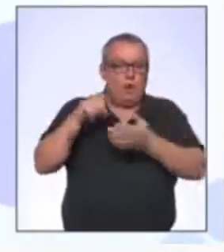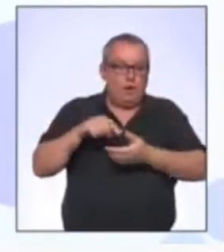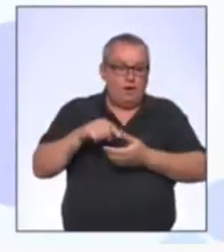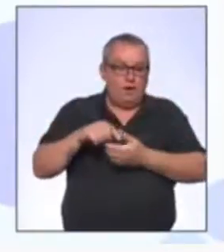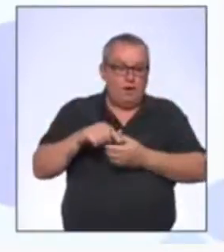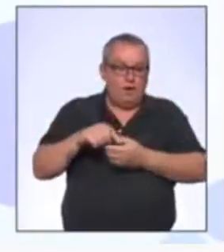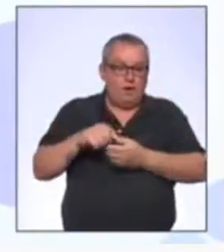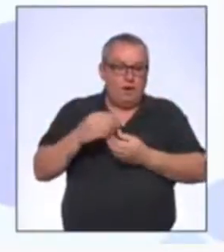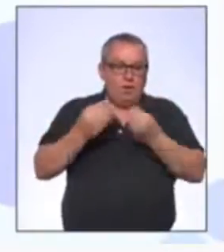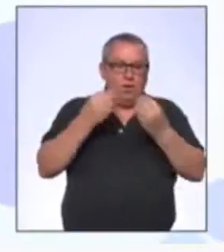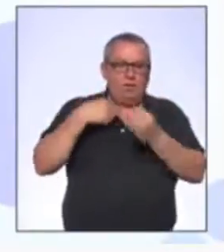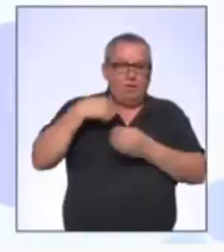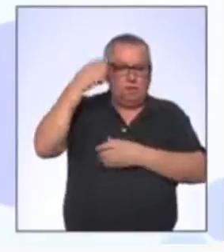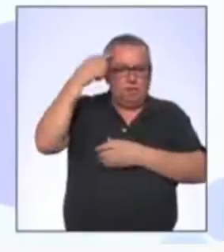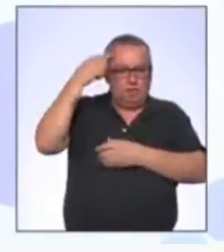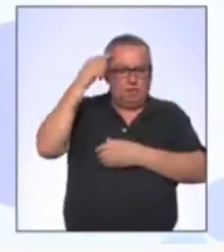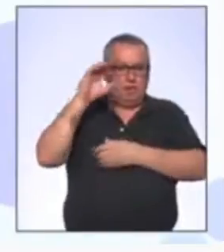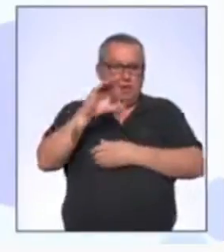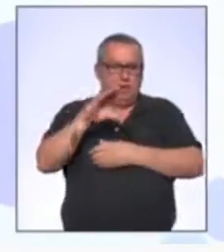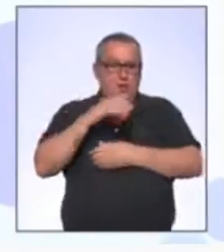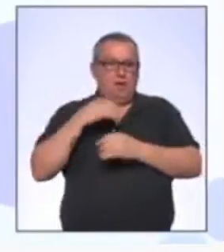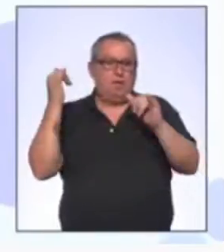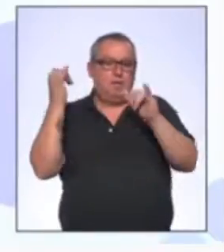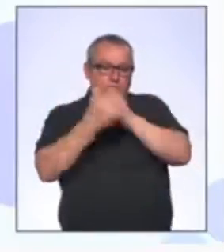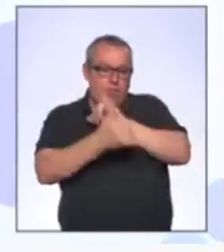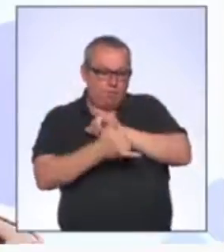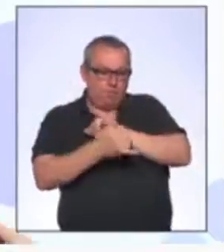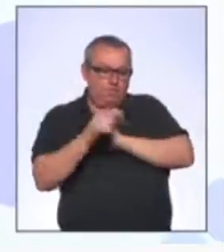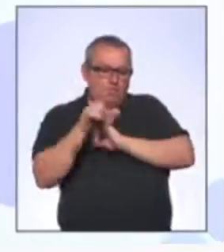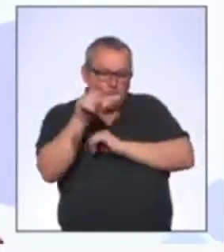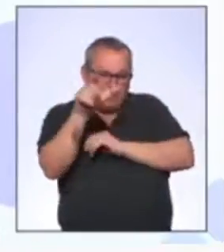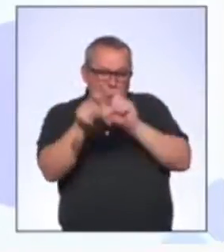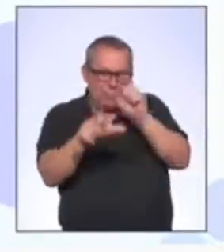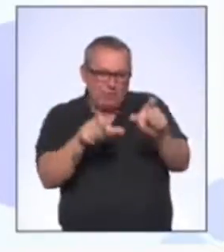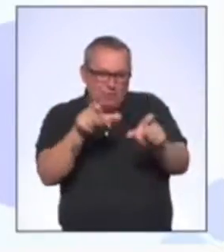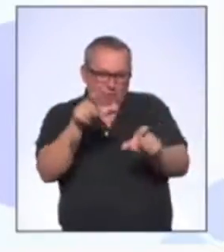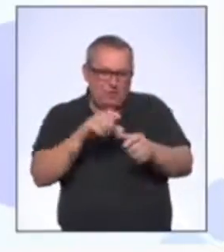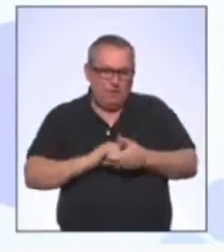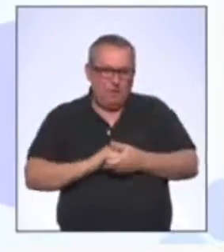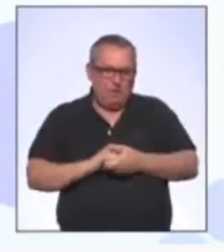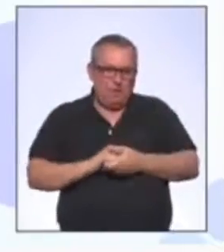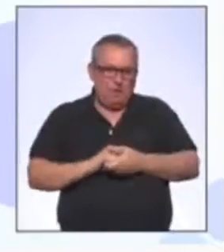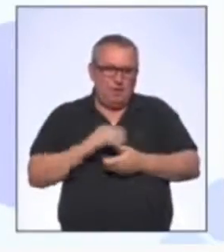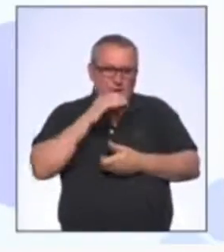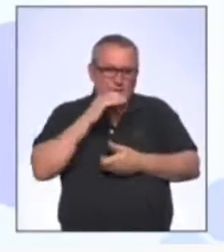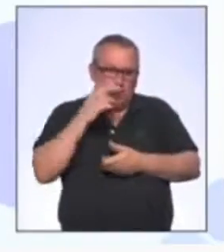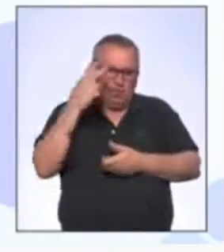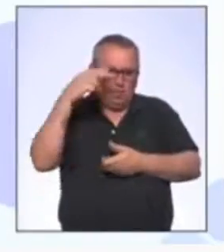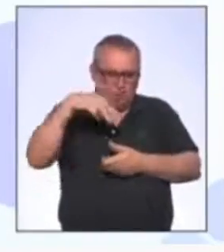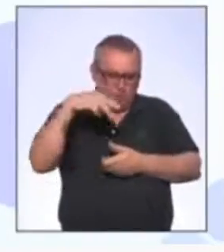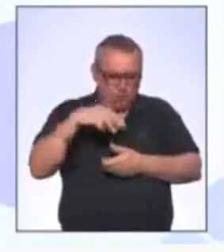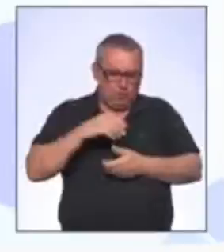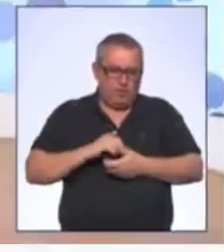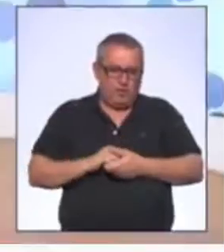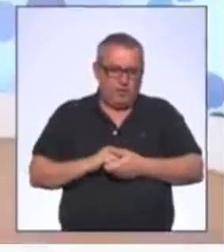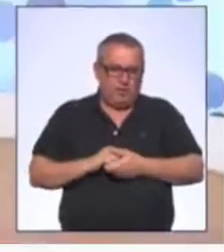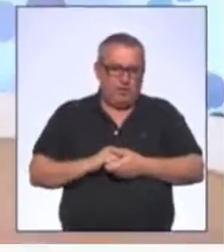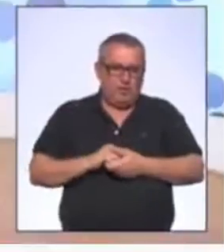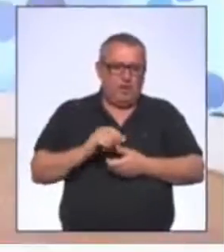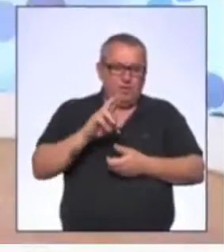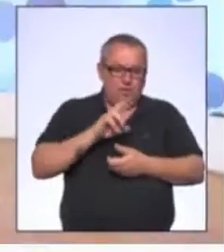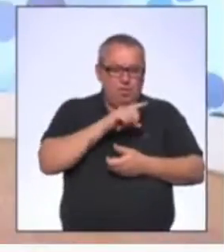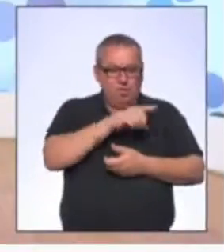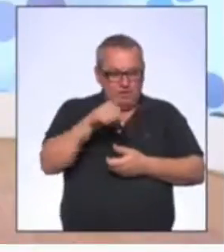esse como você imagina esse esporte de atletismo para essas pessoas rapidinho eu volto com a professora juliana com as